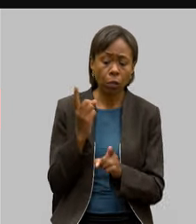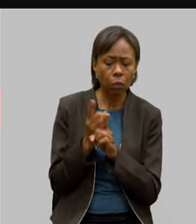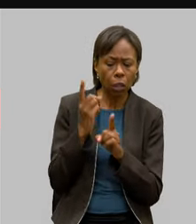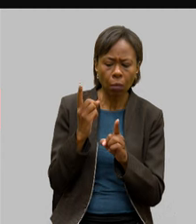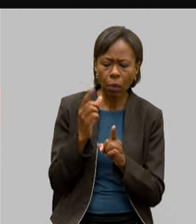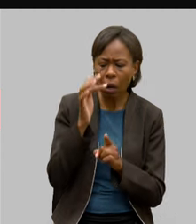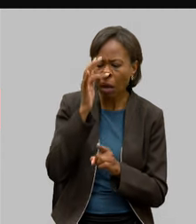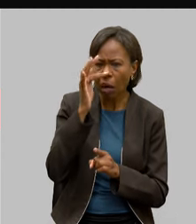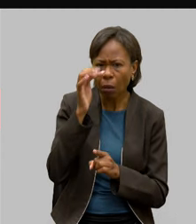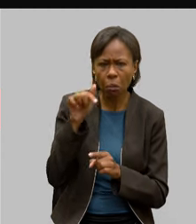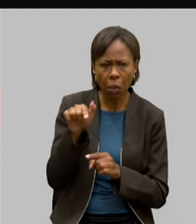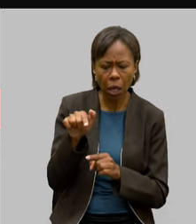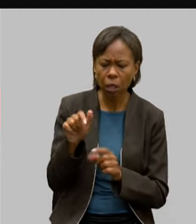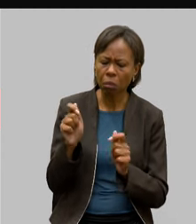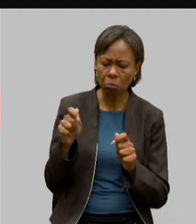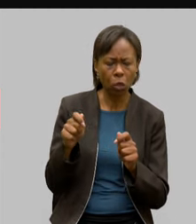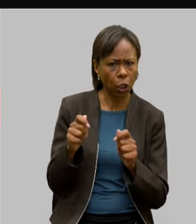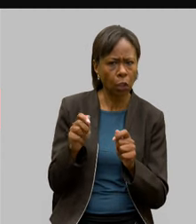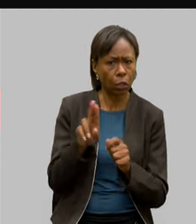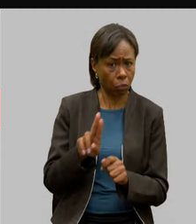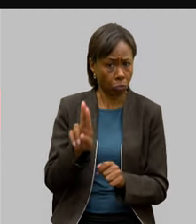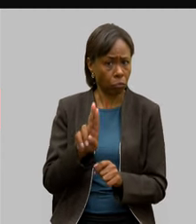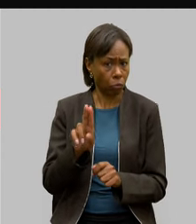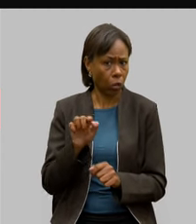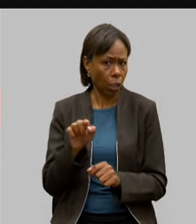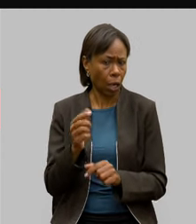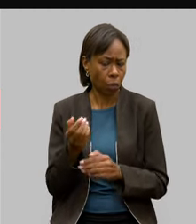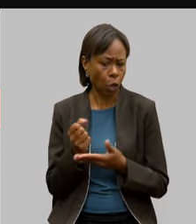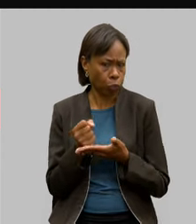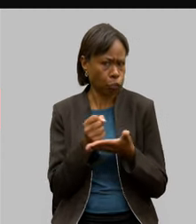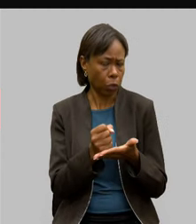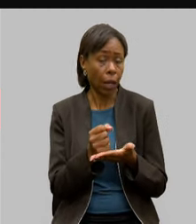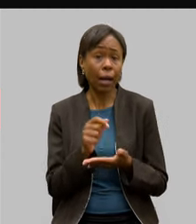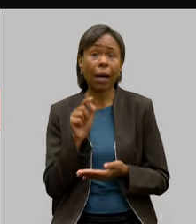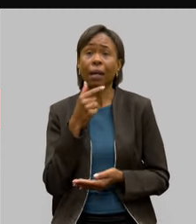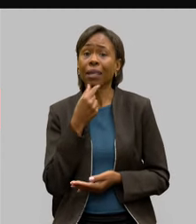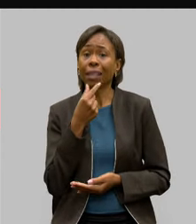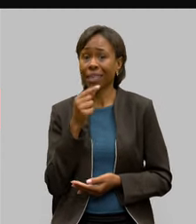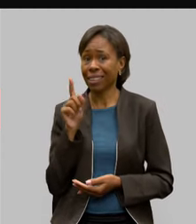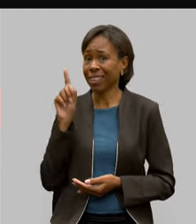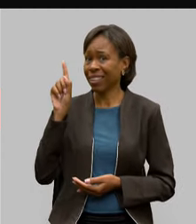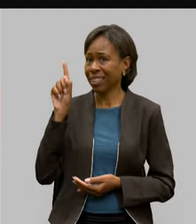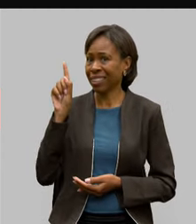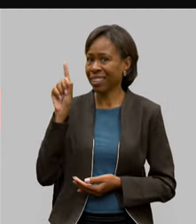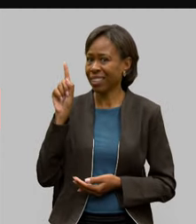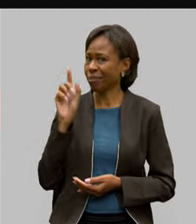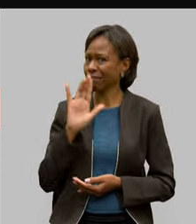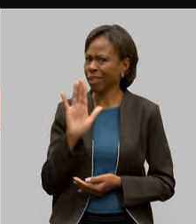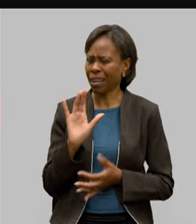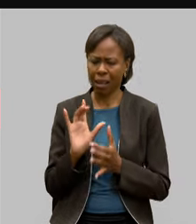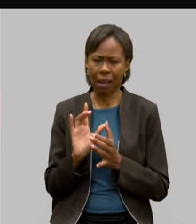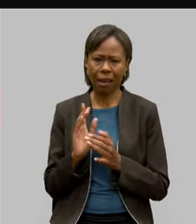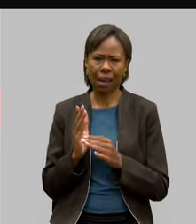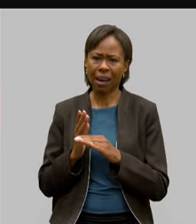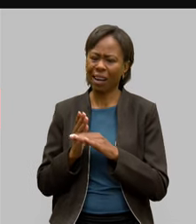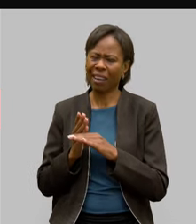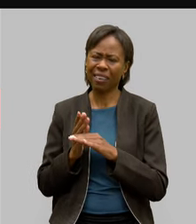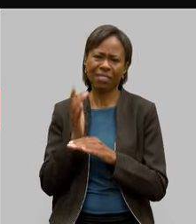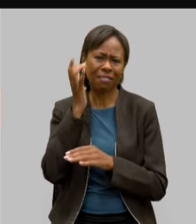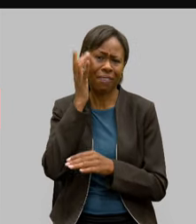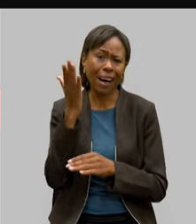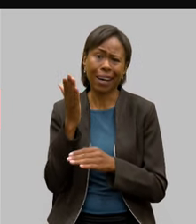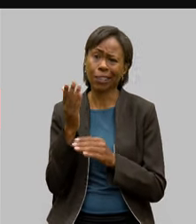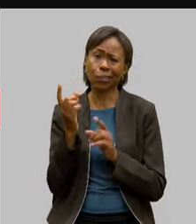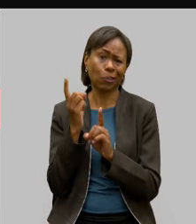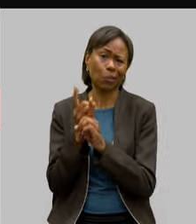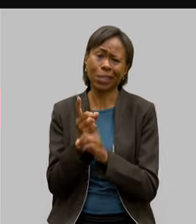poderia ser usada para esse fim e aí o professor carlini ele não era tão acessível ele tava comandando a vigilância sanitária ele tava em